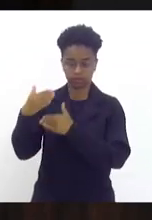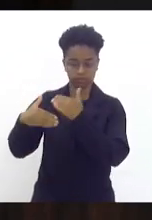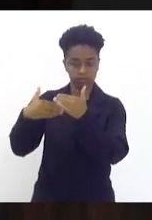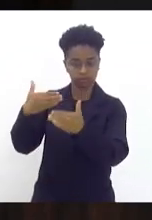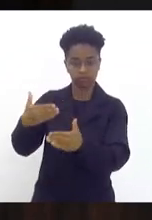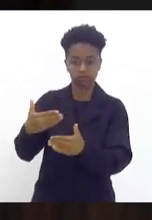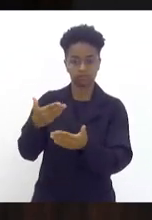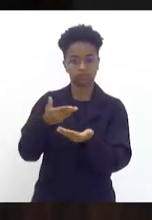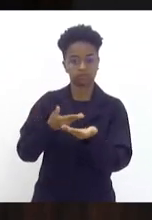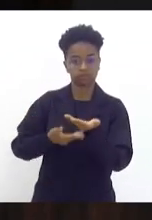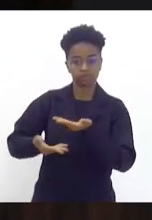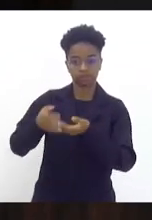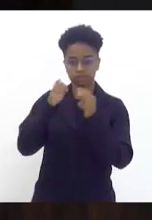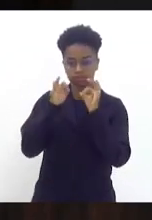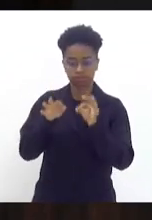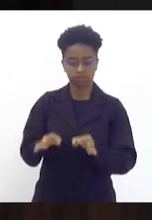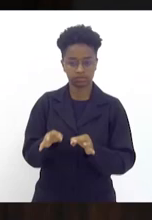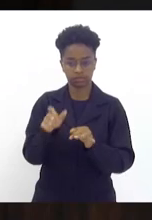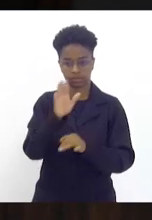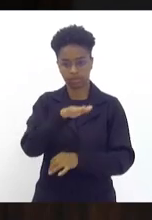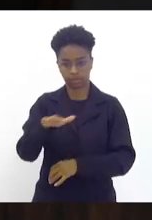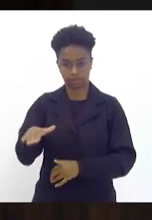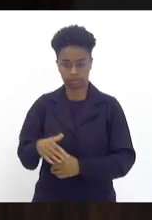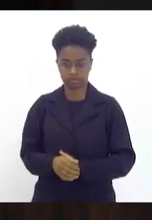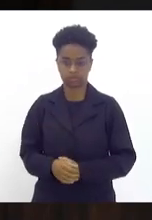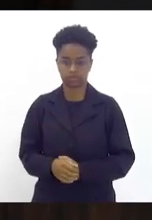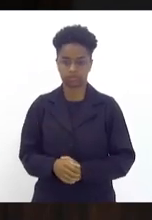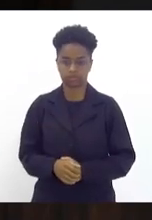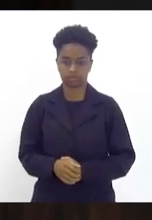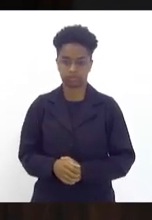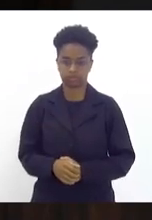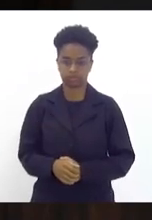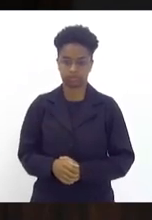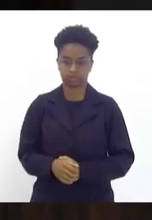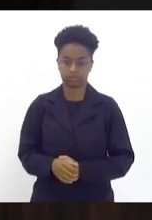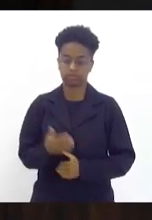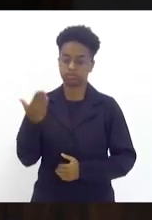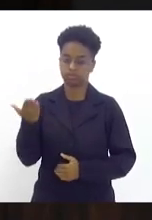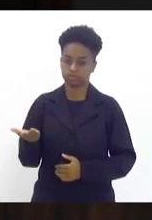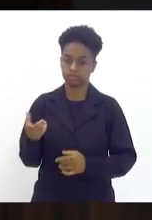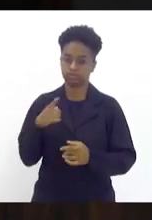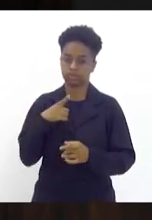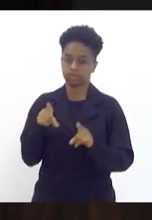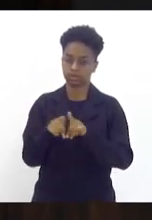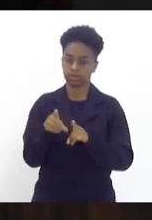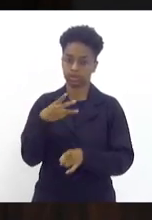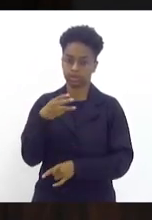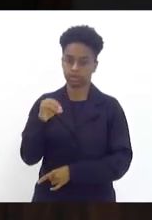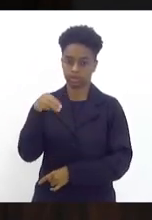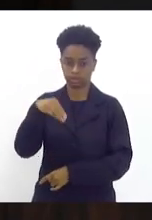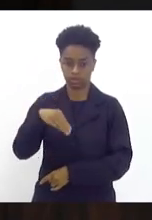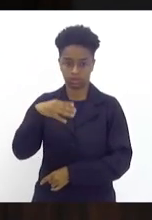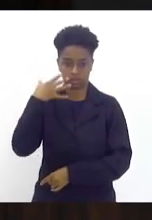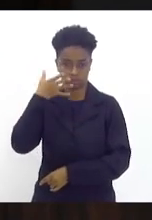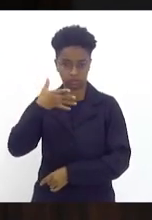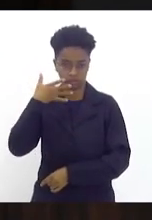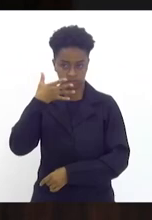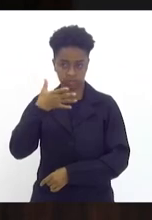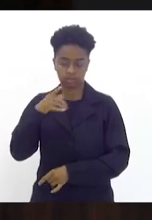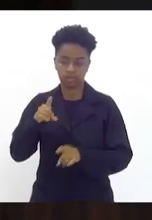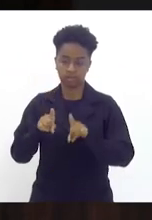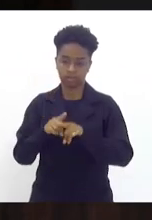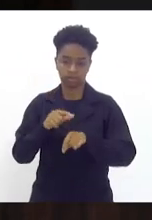desenvolvimento integral das crianças. A senhora também dispõe de 30 minutos e do tempo que